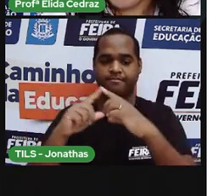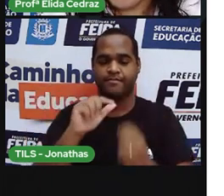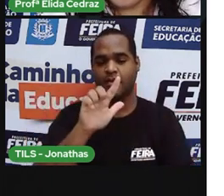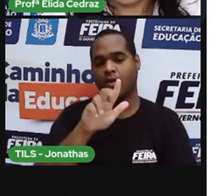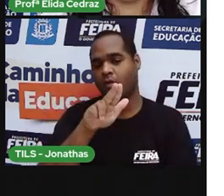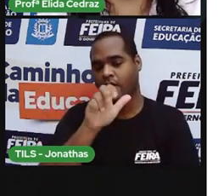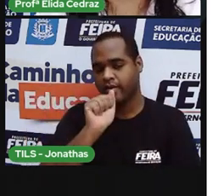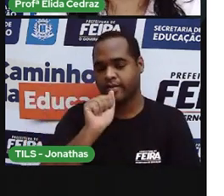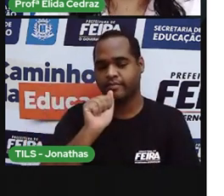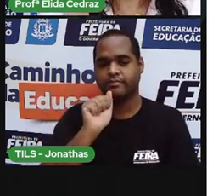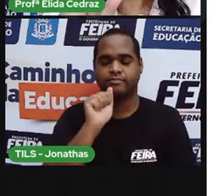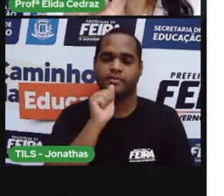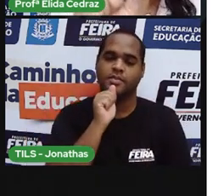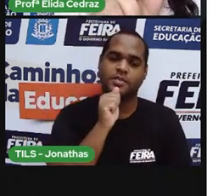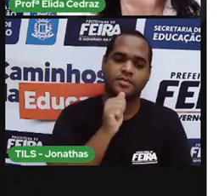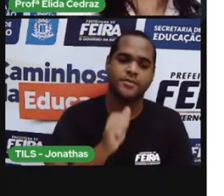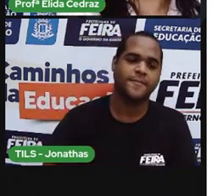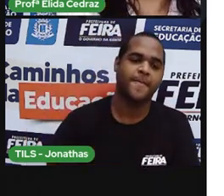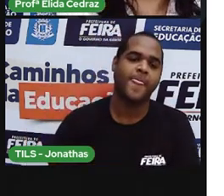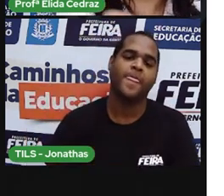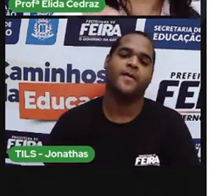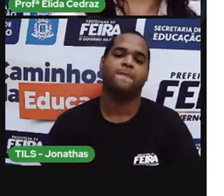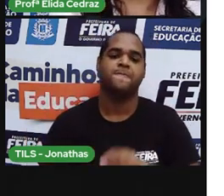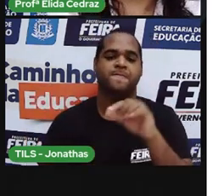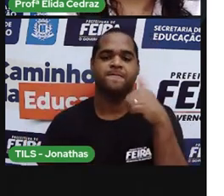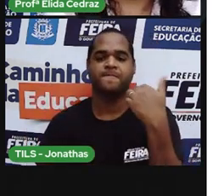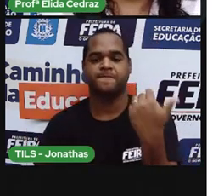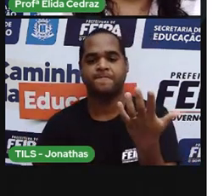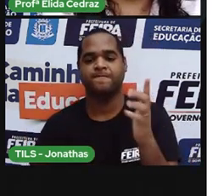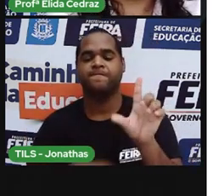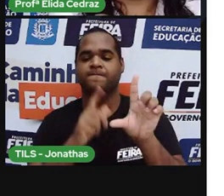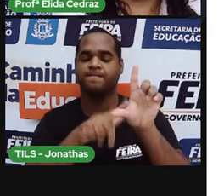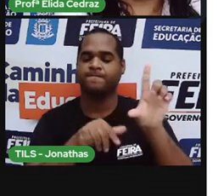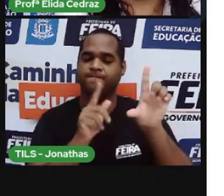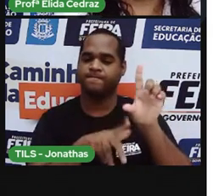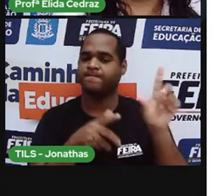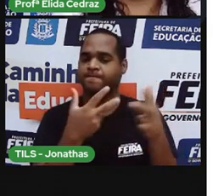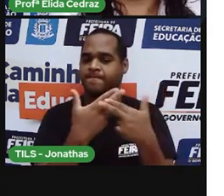mesmo. Lua. As letras são